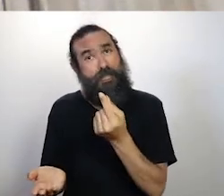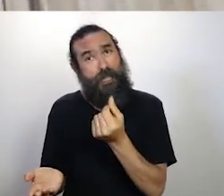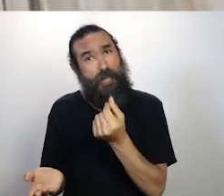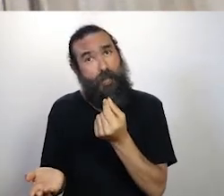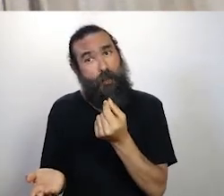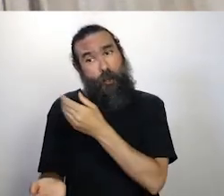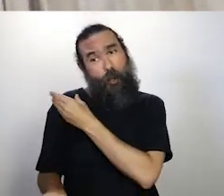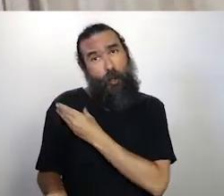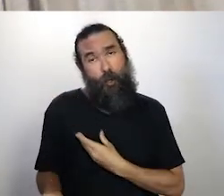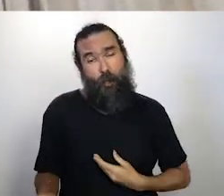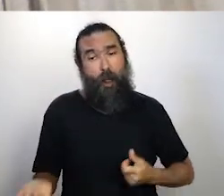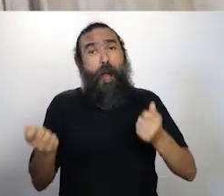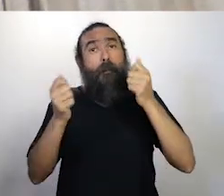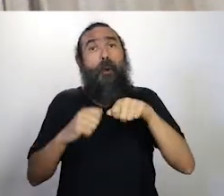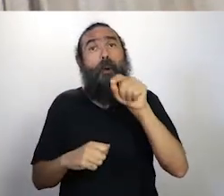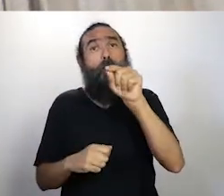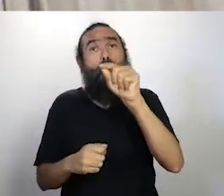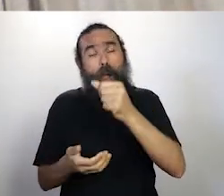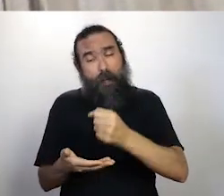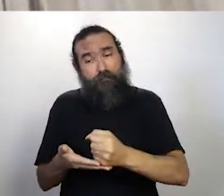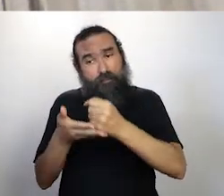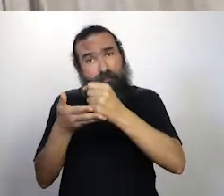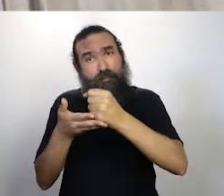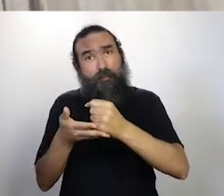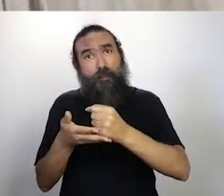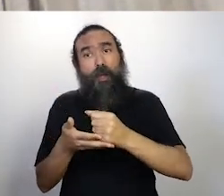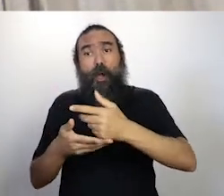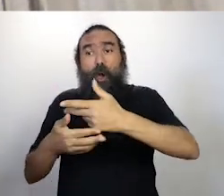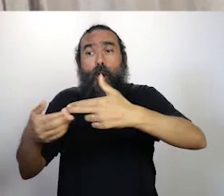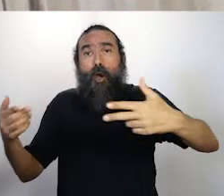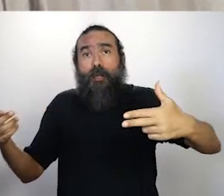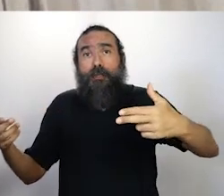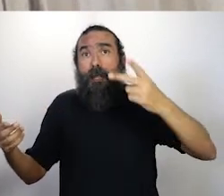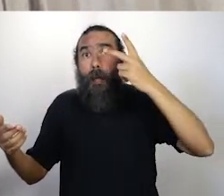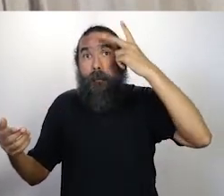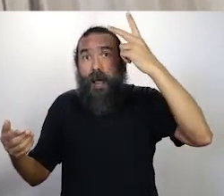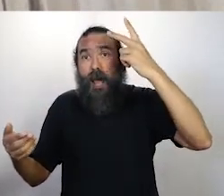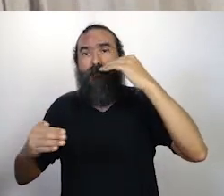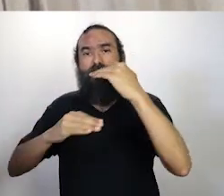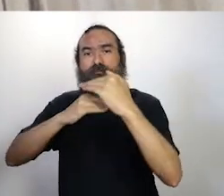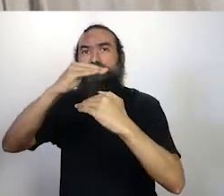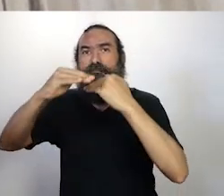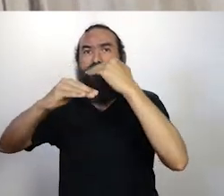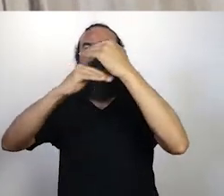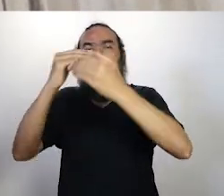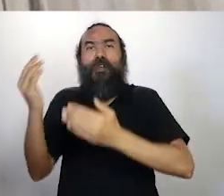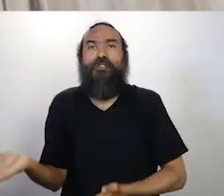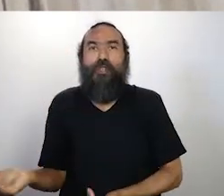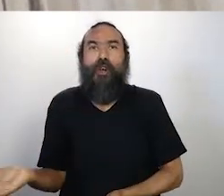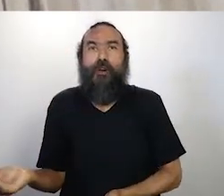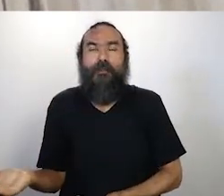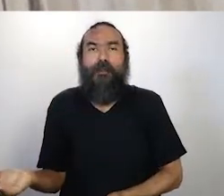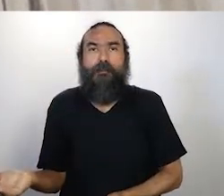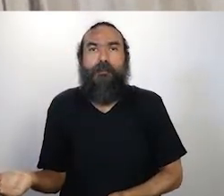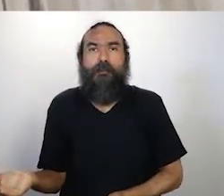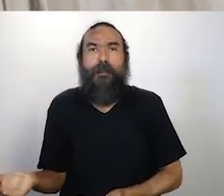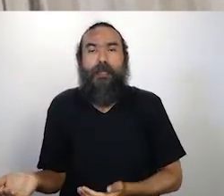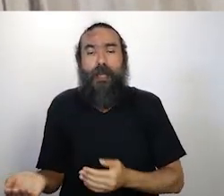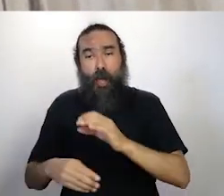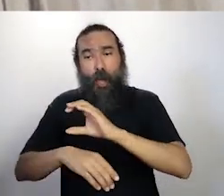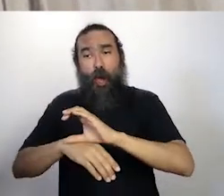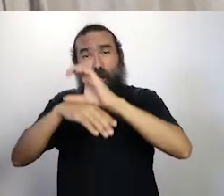para viabilizar a implementação das ações que a gente quer. Então, isso é fundamental. No Conselho Nacional da Juventude, hoje, a gente tem